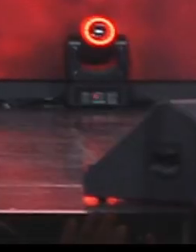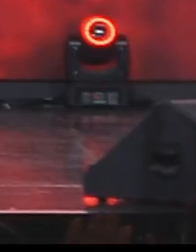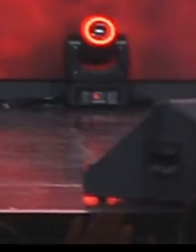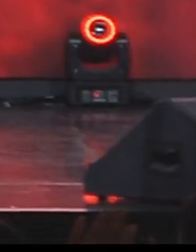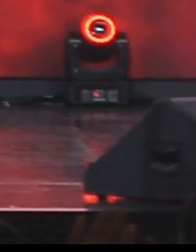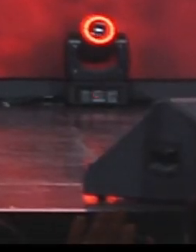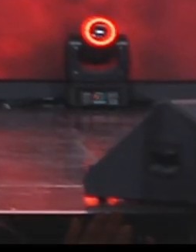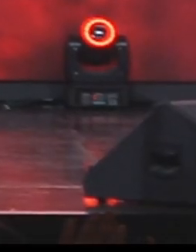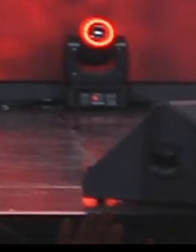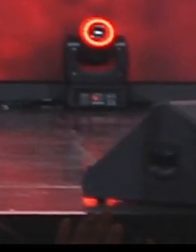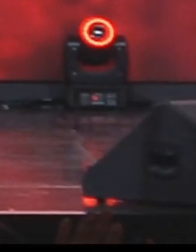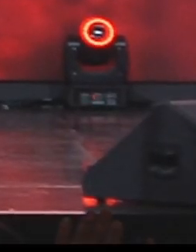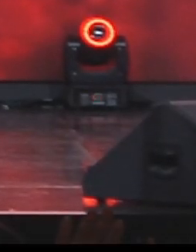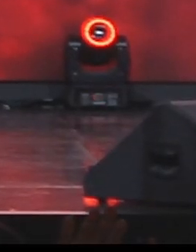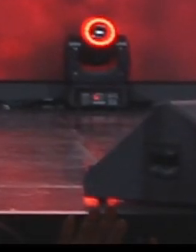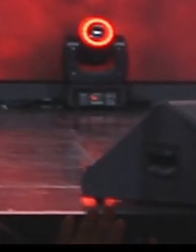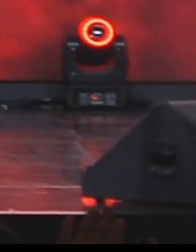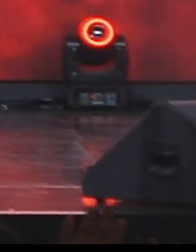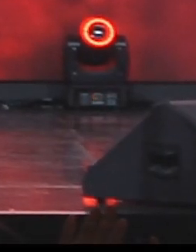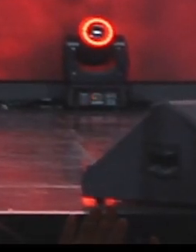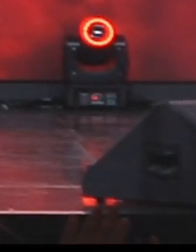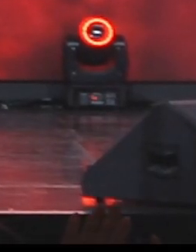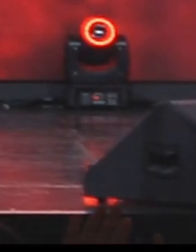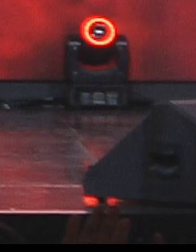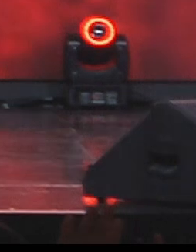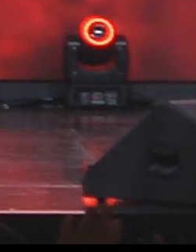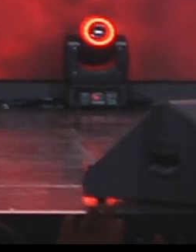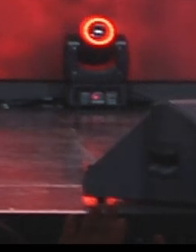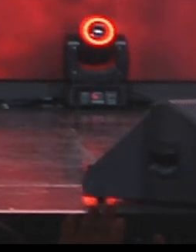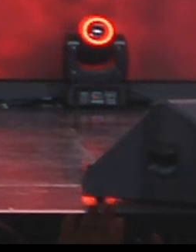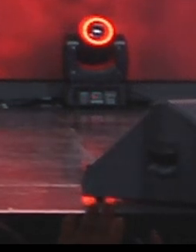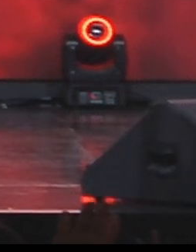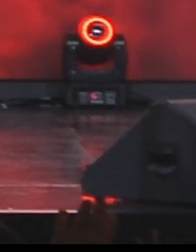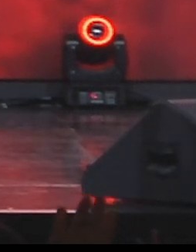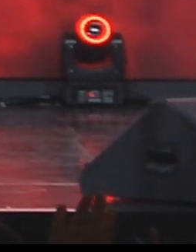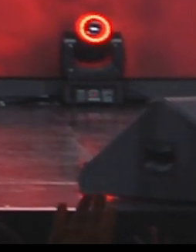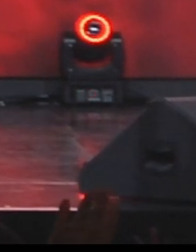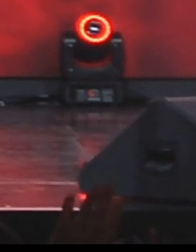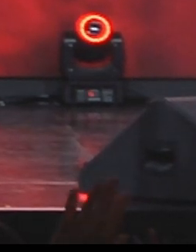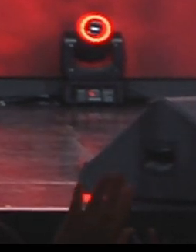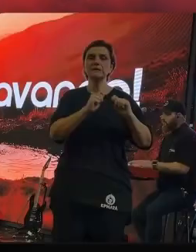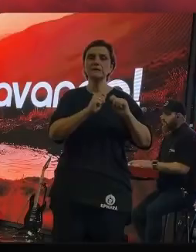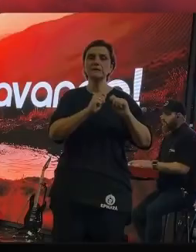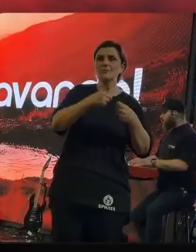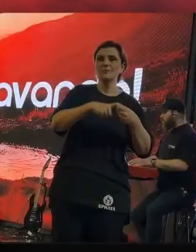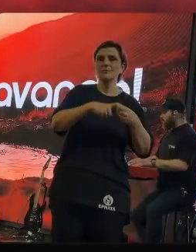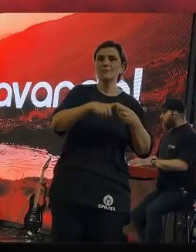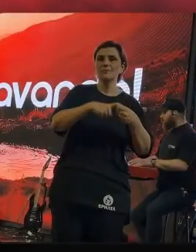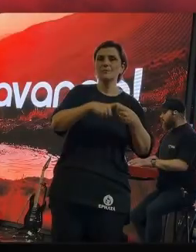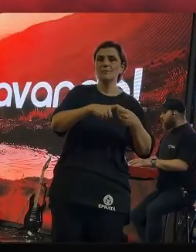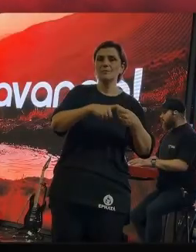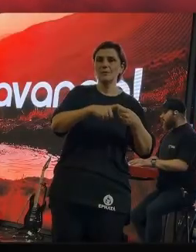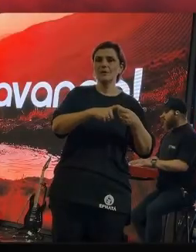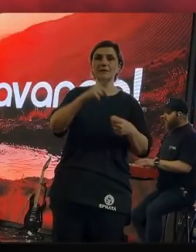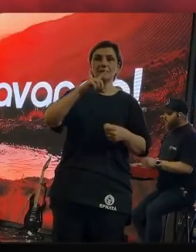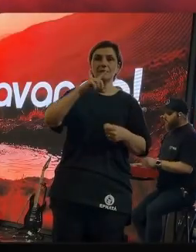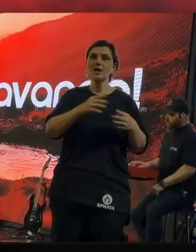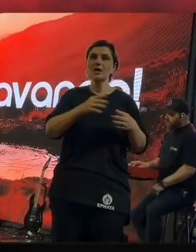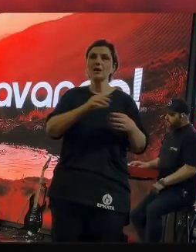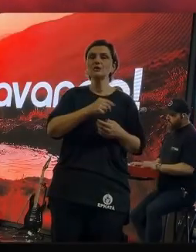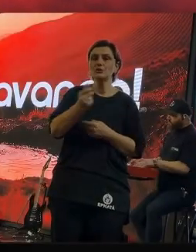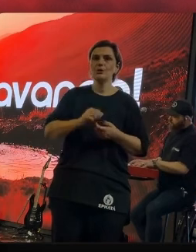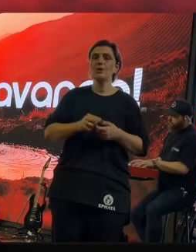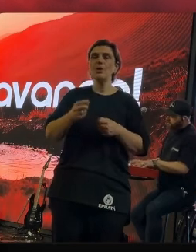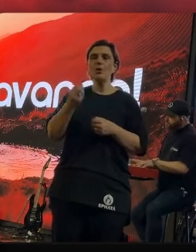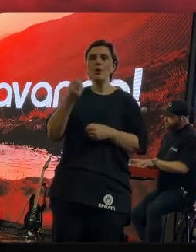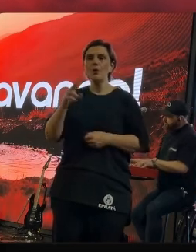tirou. Eu declaro que você vai resistir à tentação de não voltar para relacionamentos que Deus te